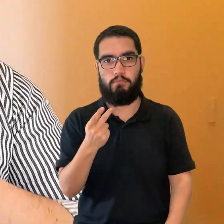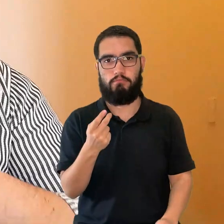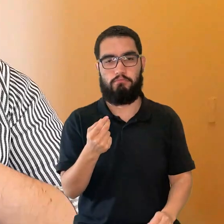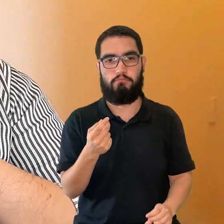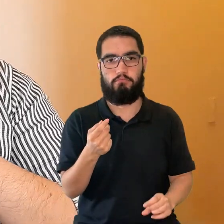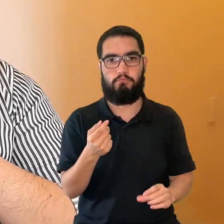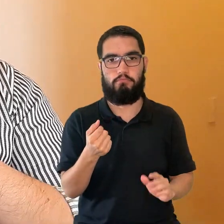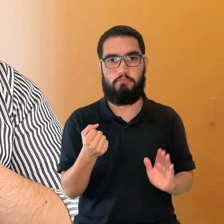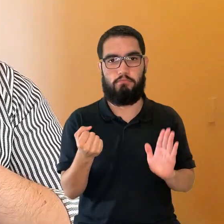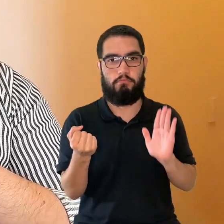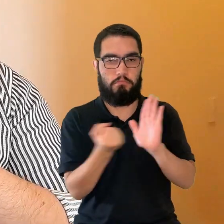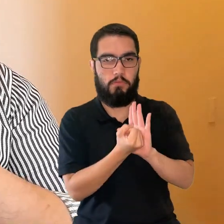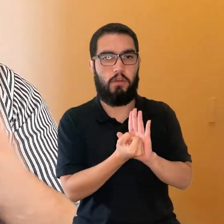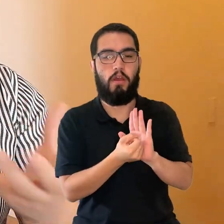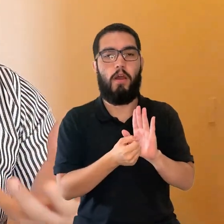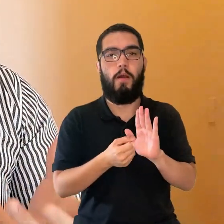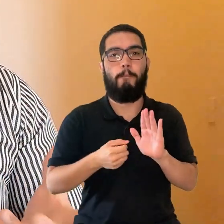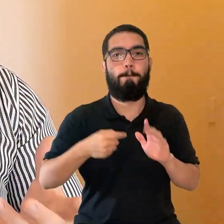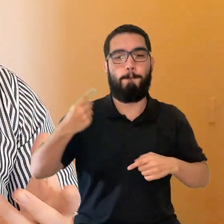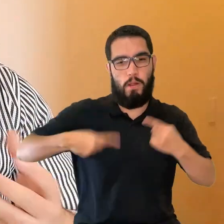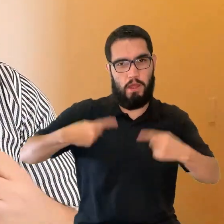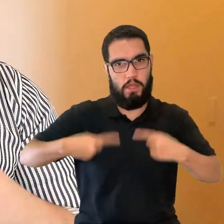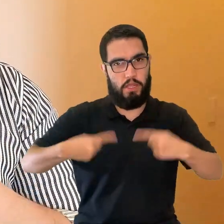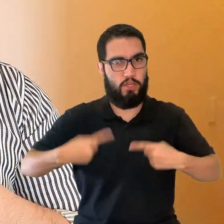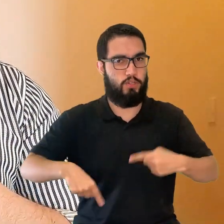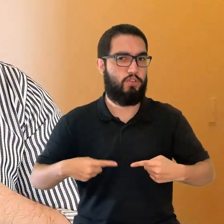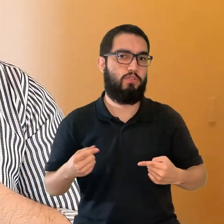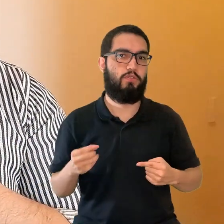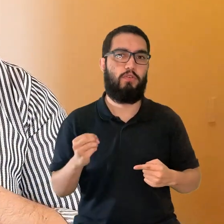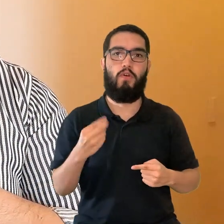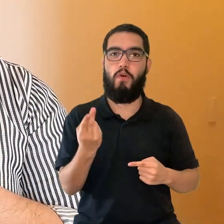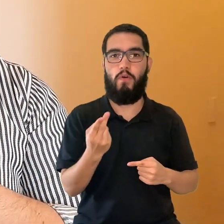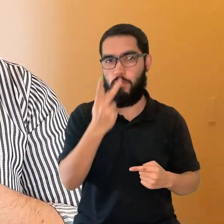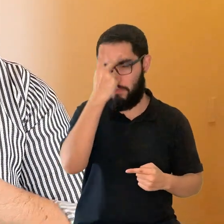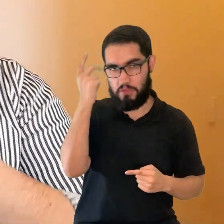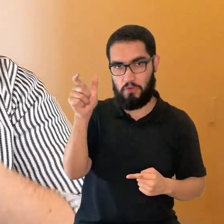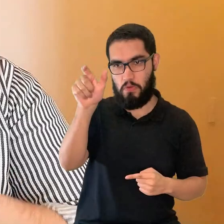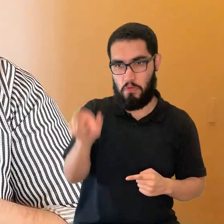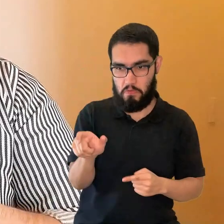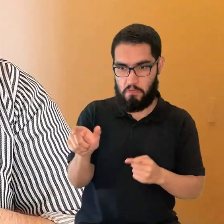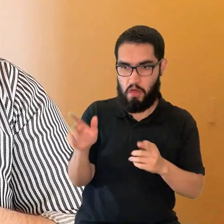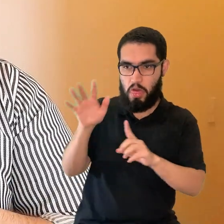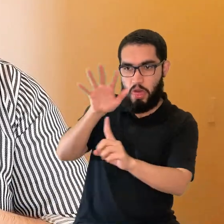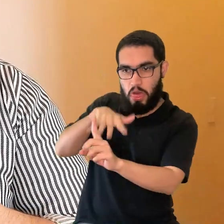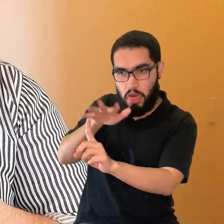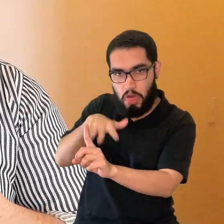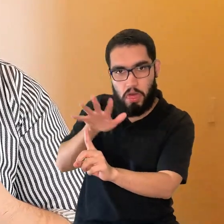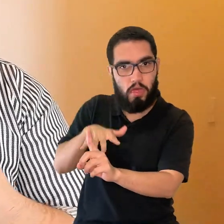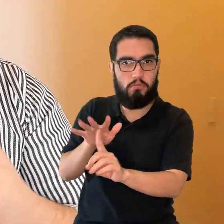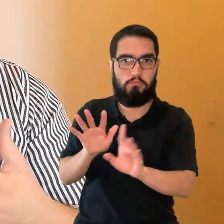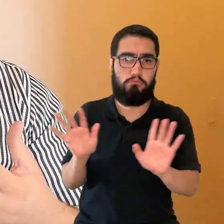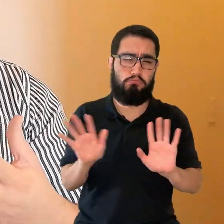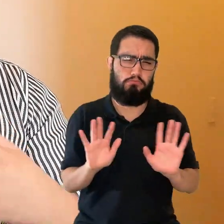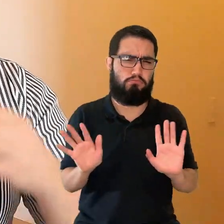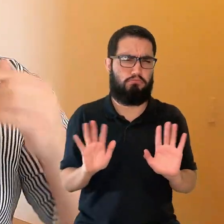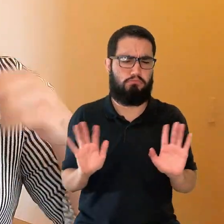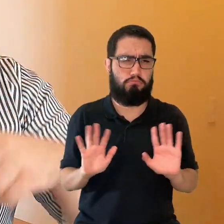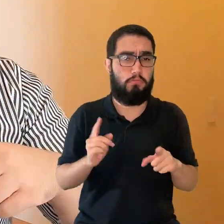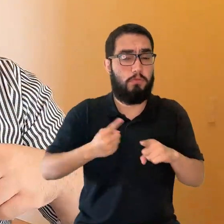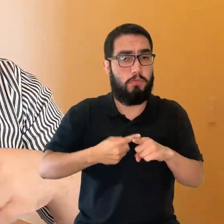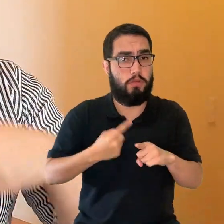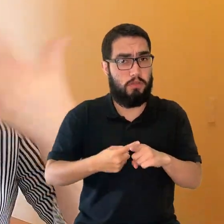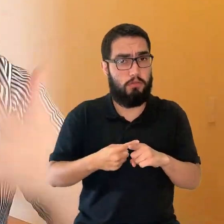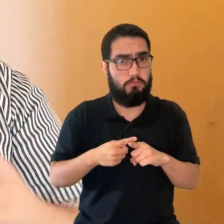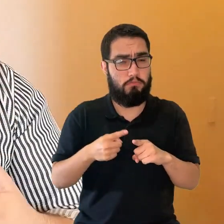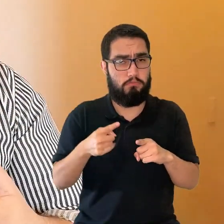fazer apologia a partido político ou a pessoas, enaltecer pessoas, até porque